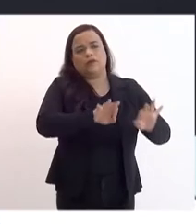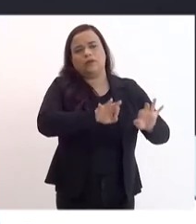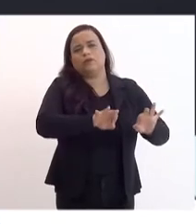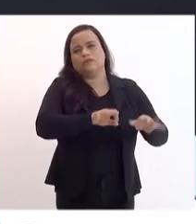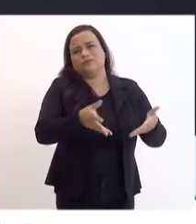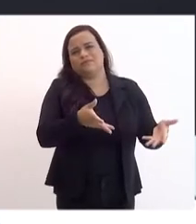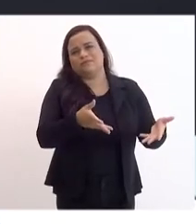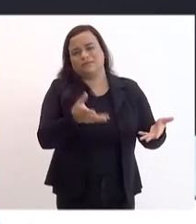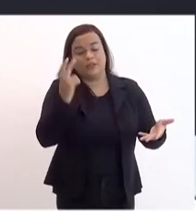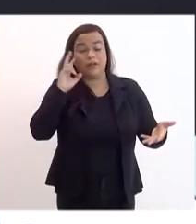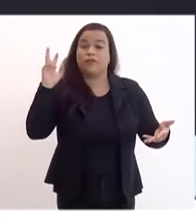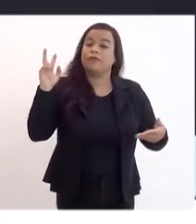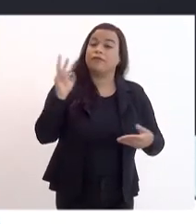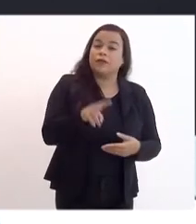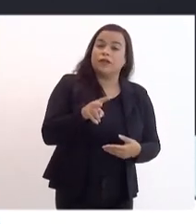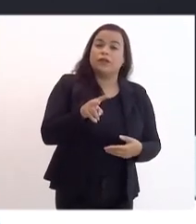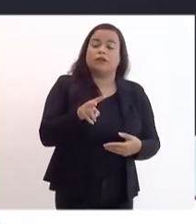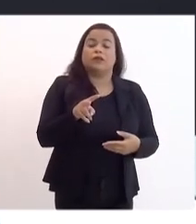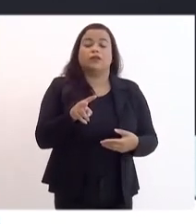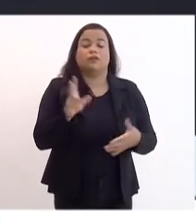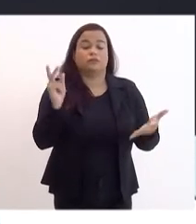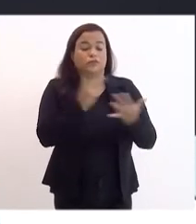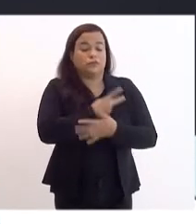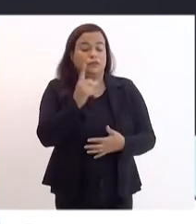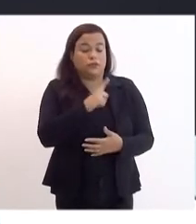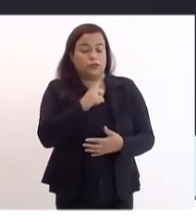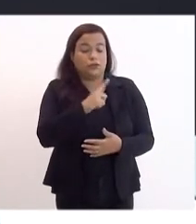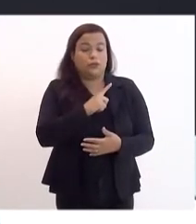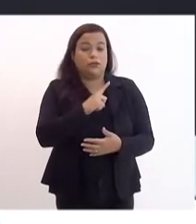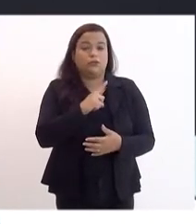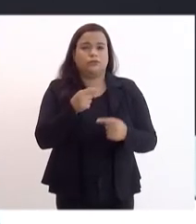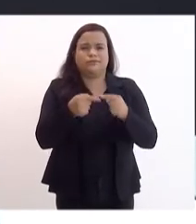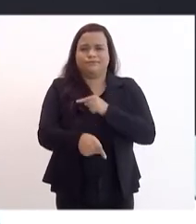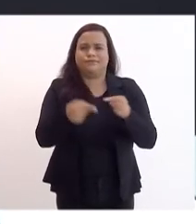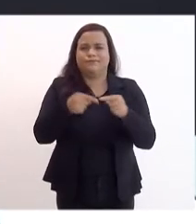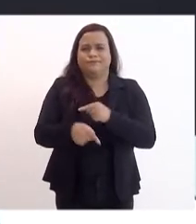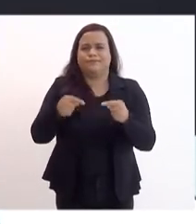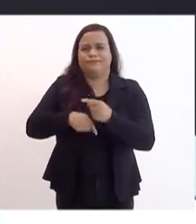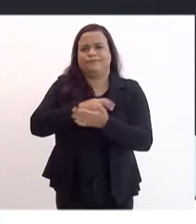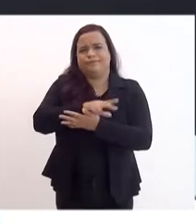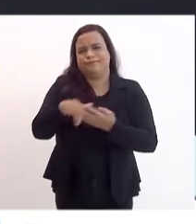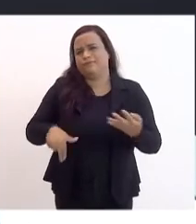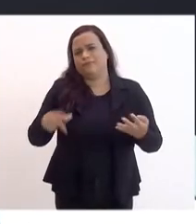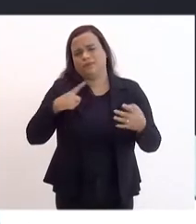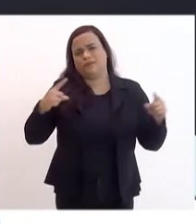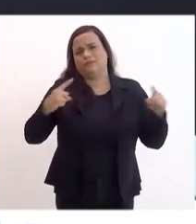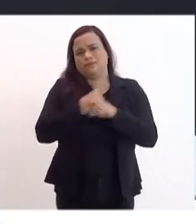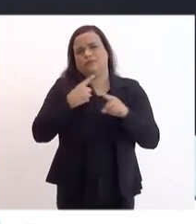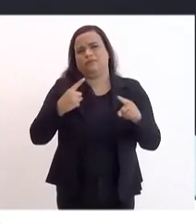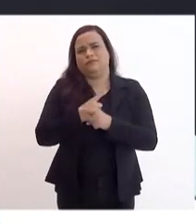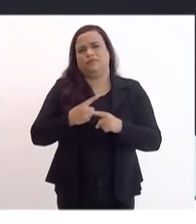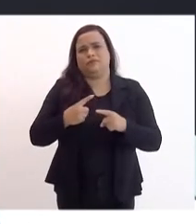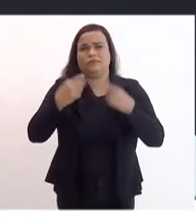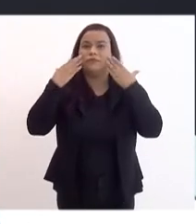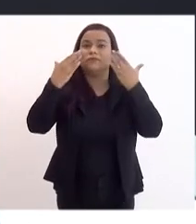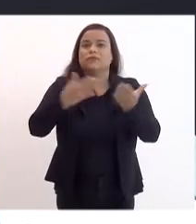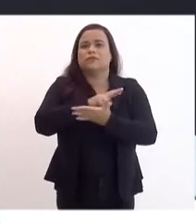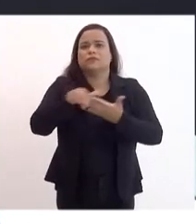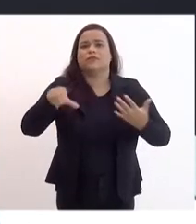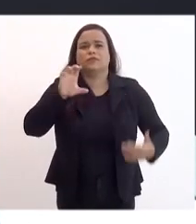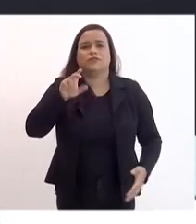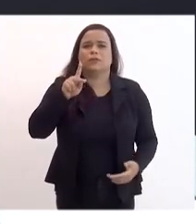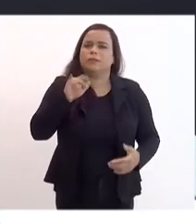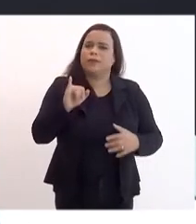Vide o que está acontecendo de divergências e de contradições que estão vindo à tona com a CPI